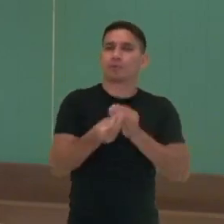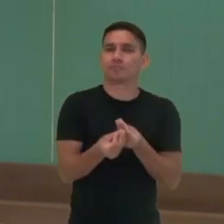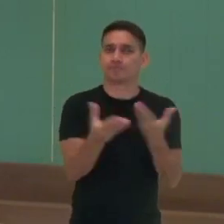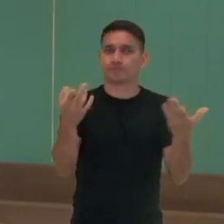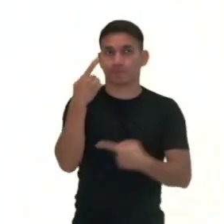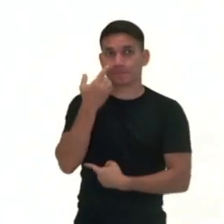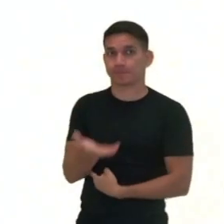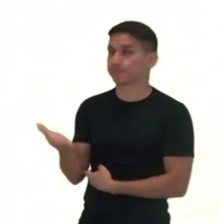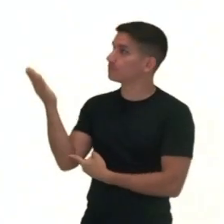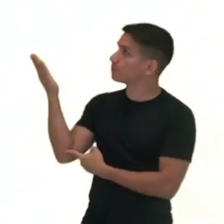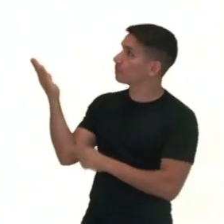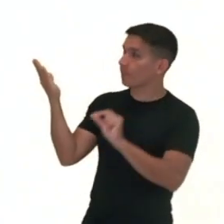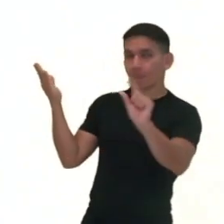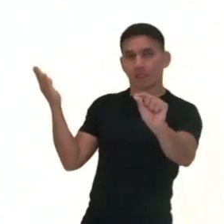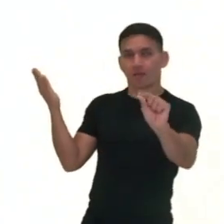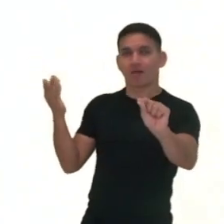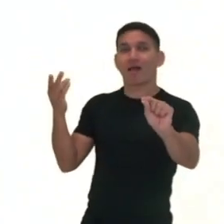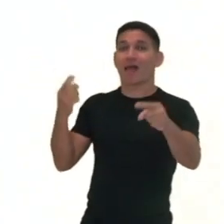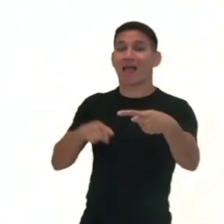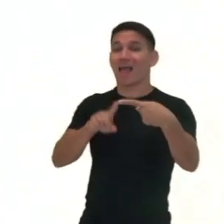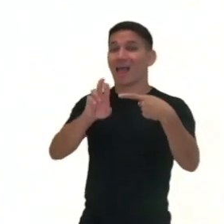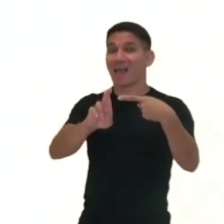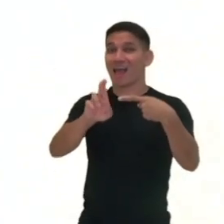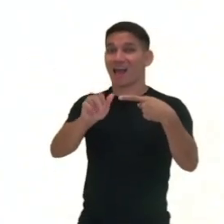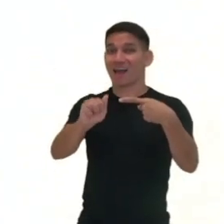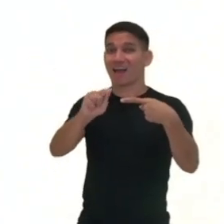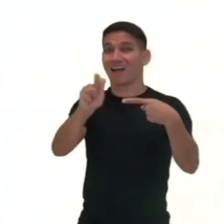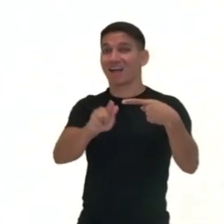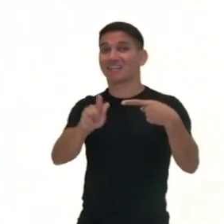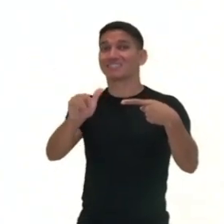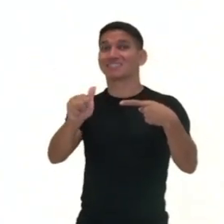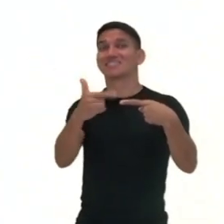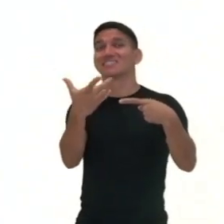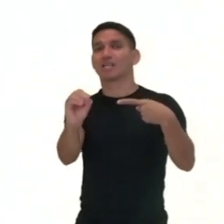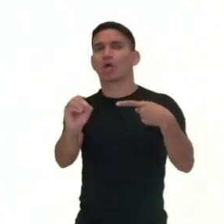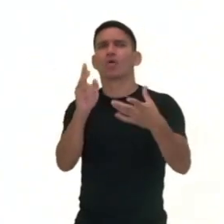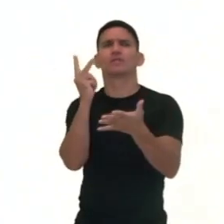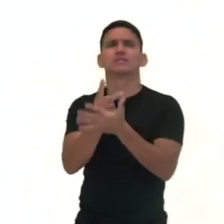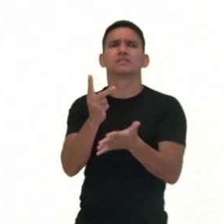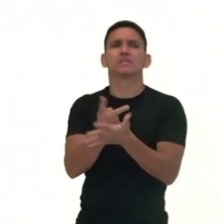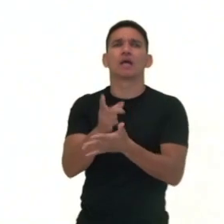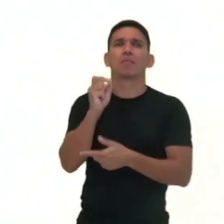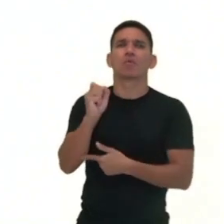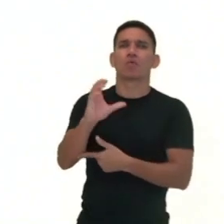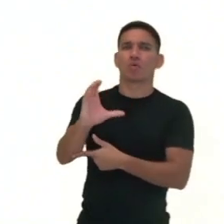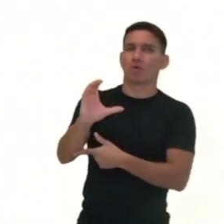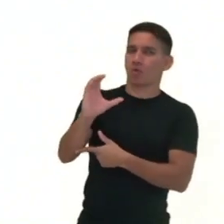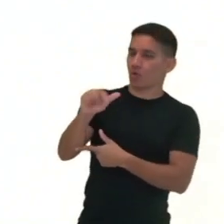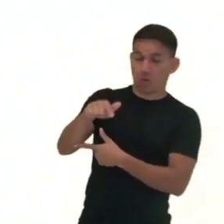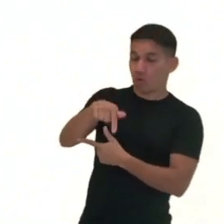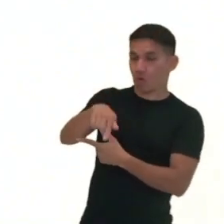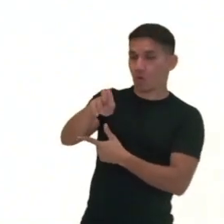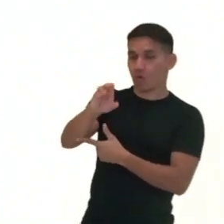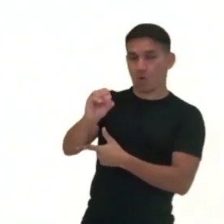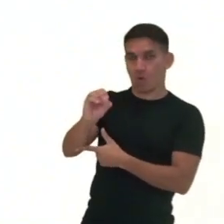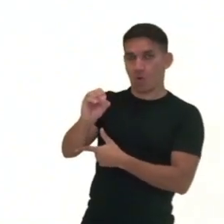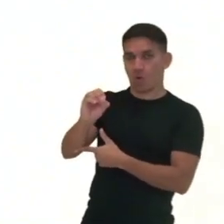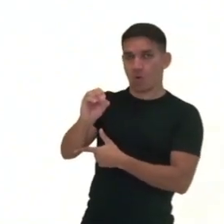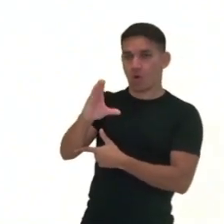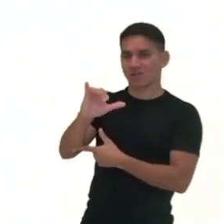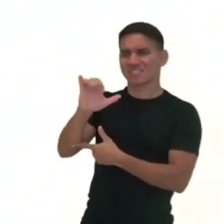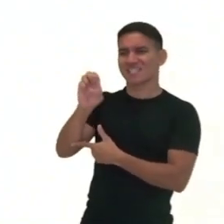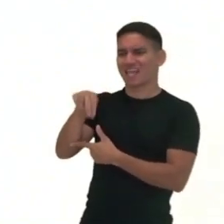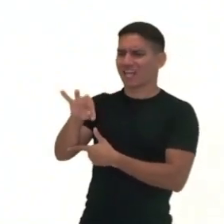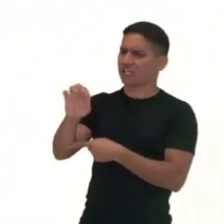Então, veja, a razão, ela sempre vai ser o quociente entre duas grandezas. Lembra o que